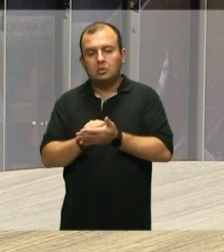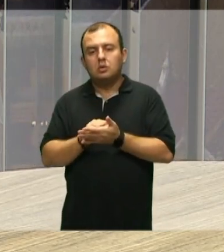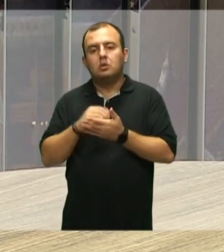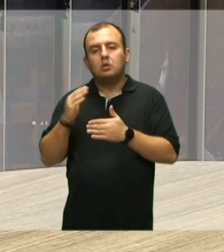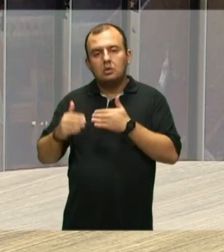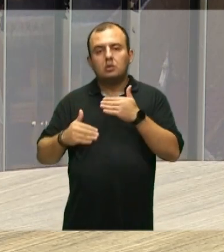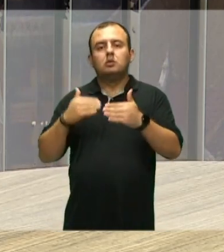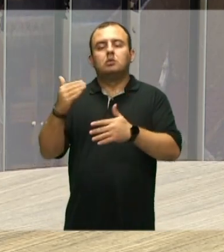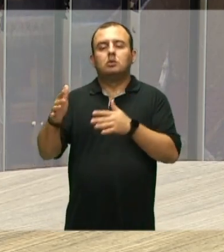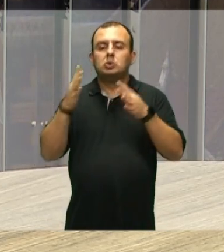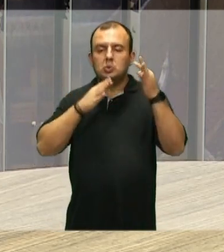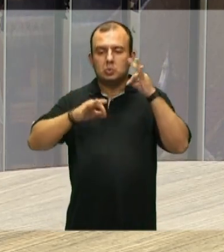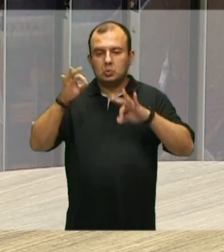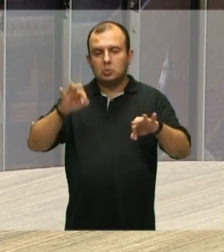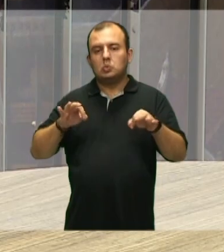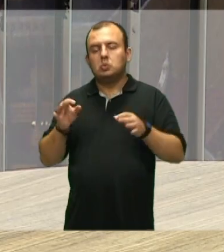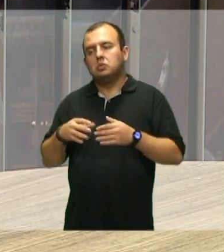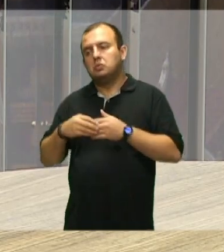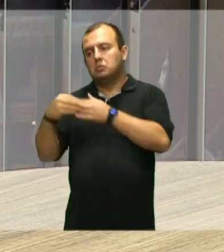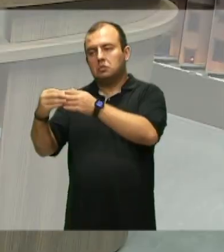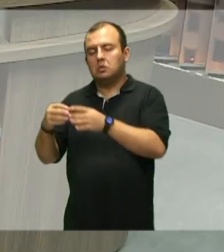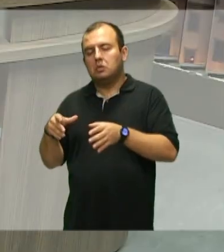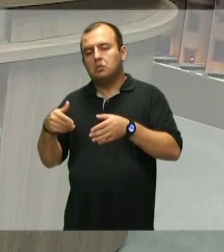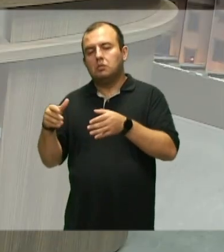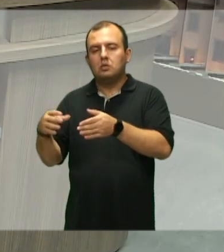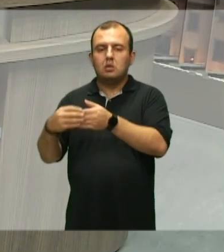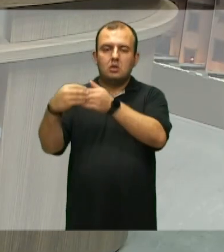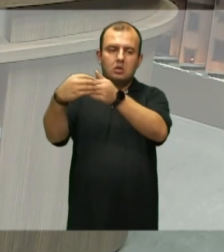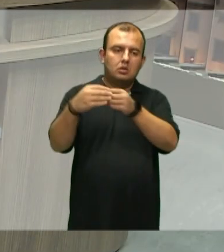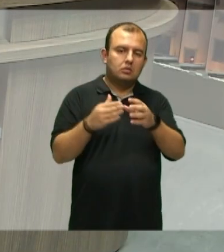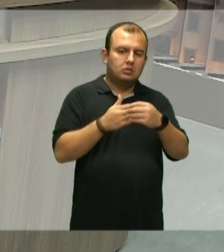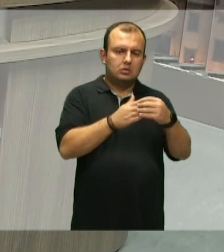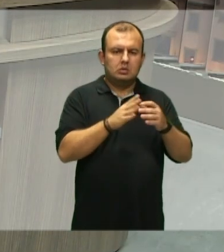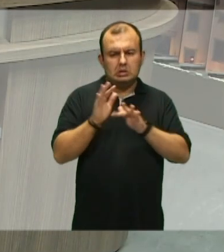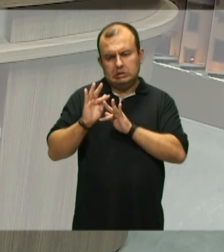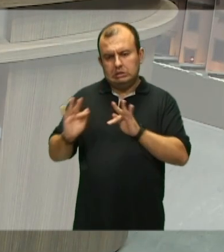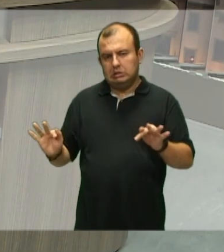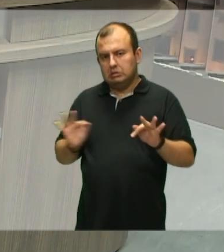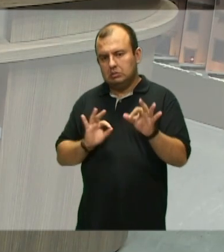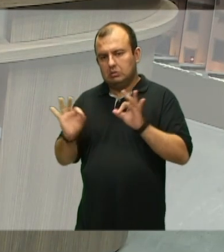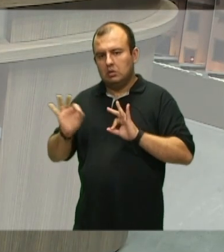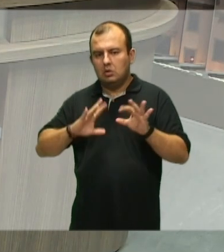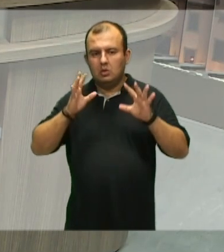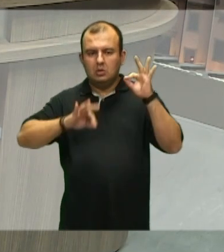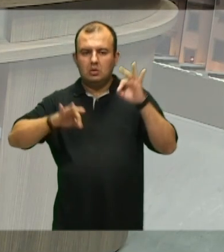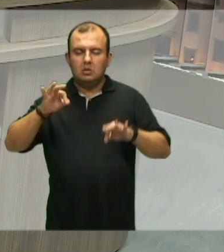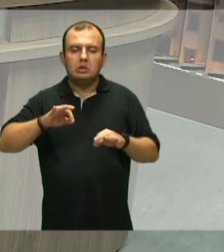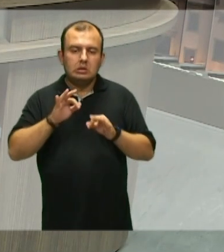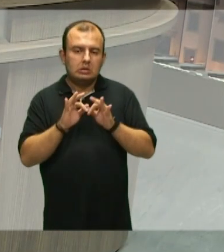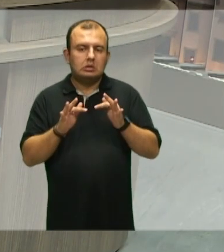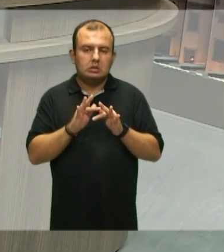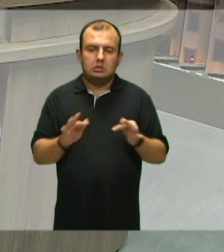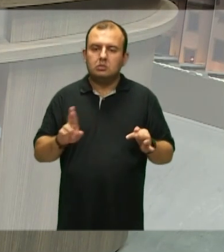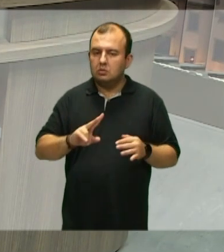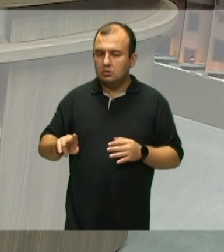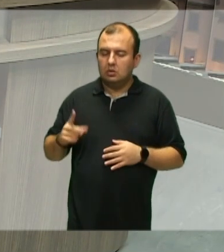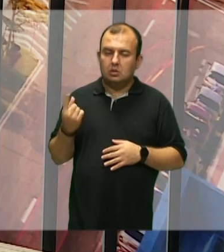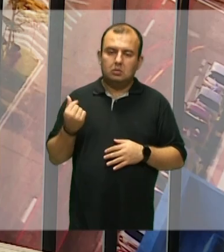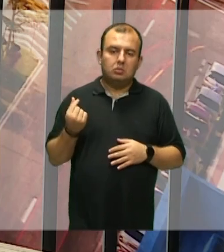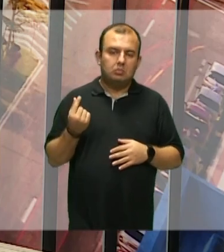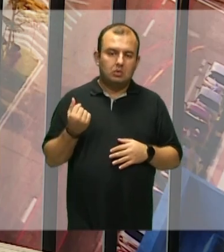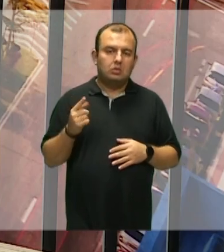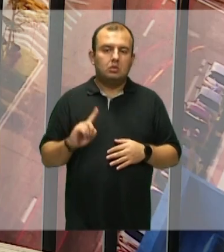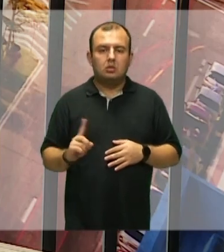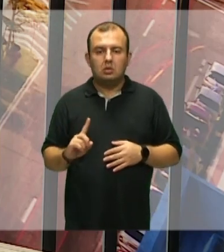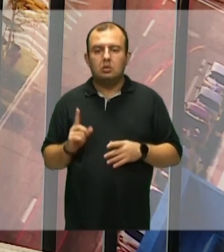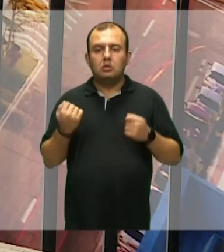segue levando o espetáculo, com certeza, e ele vai andar Até muito porque ainda. não é simples montar um espetáculo desse e não é barato. Ele toma Exato.